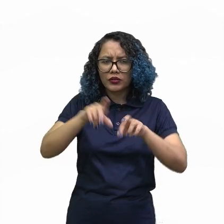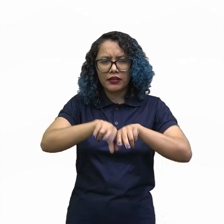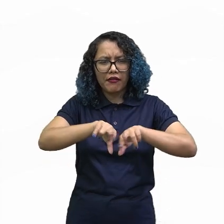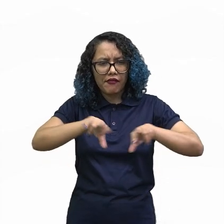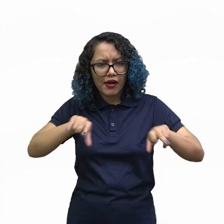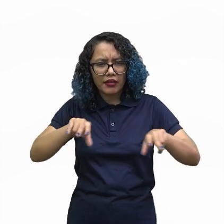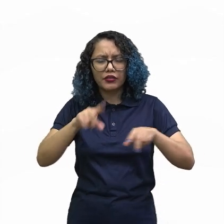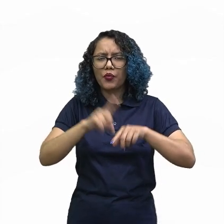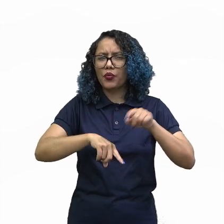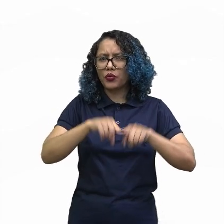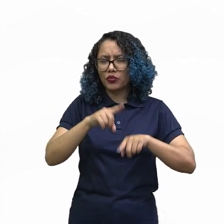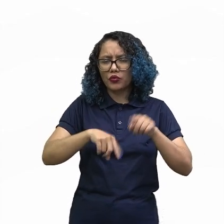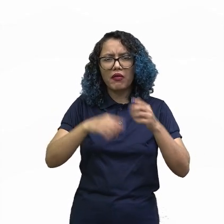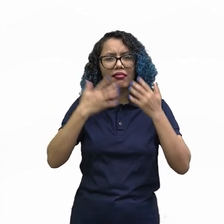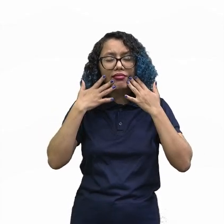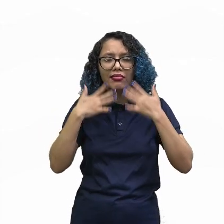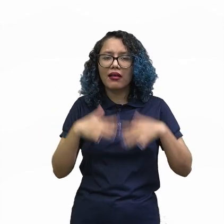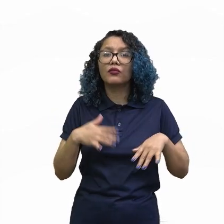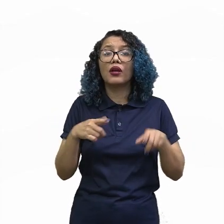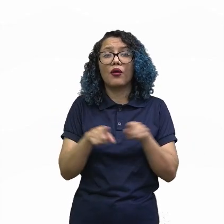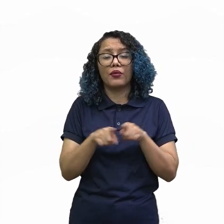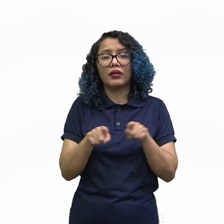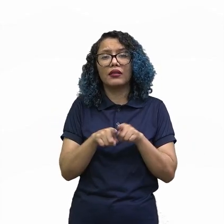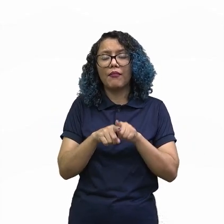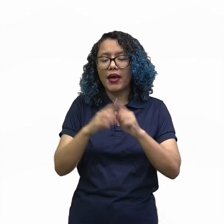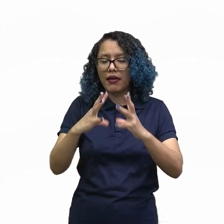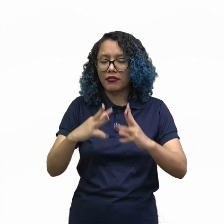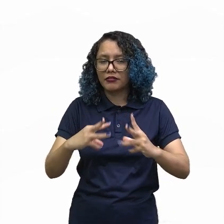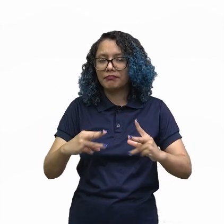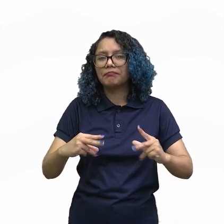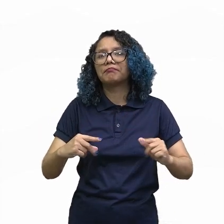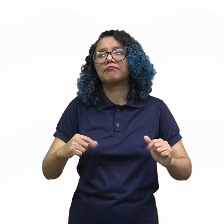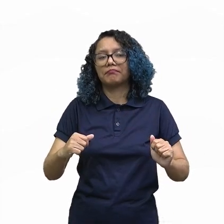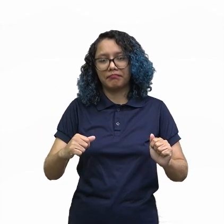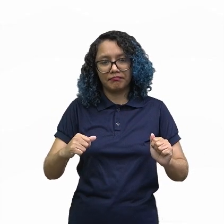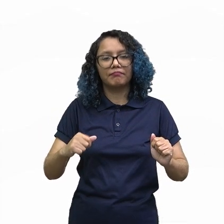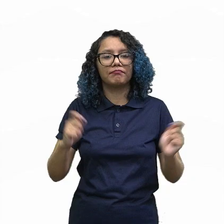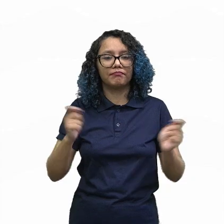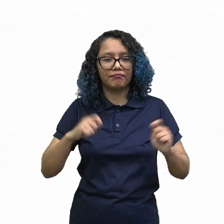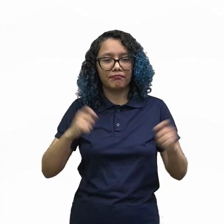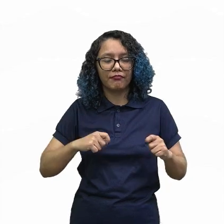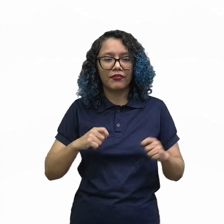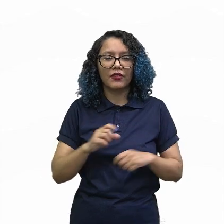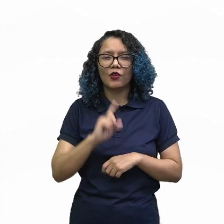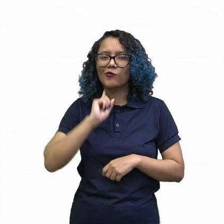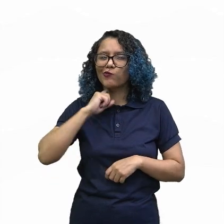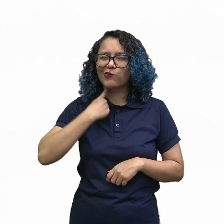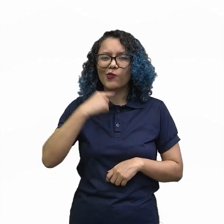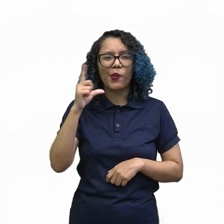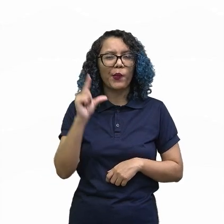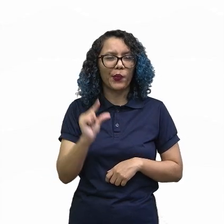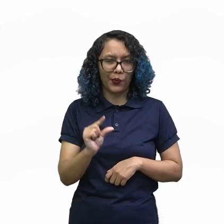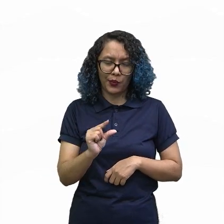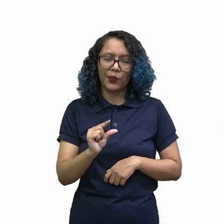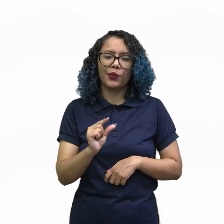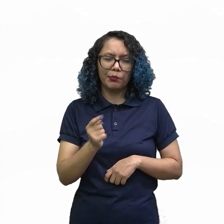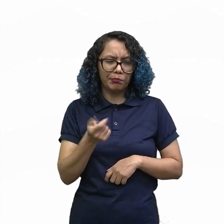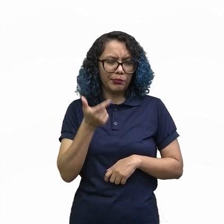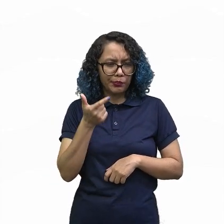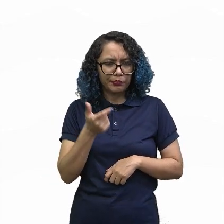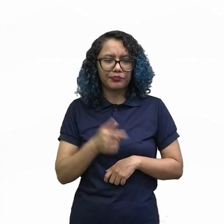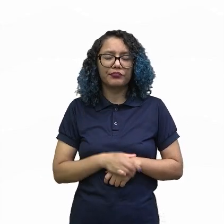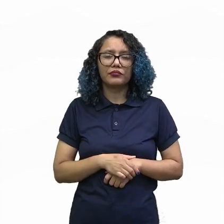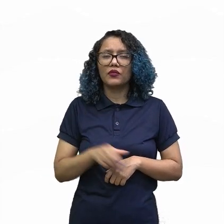produto natural e é importante, ele é biodegradável, com baixo teor poluente, usado